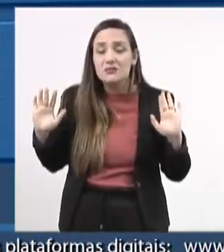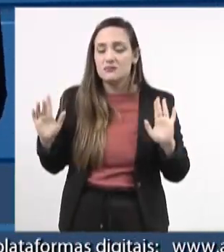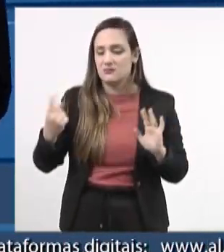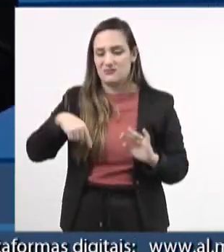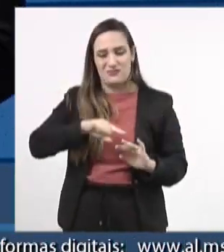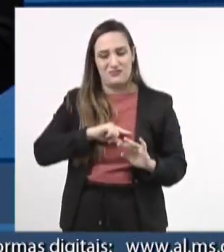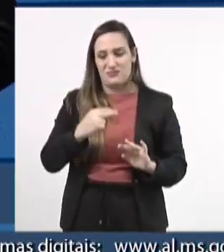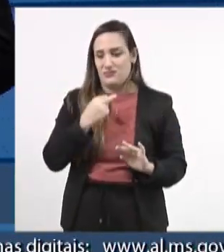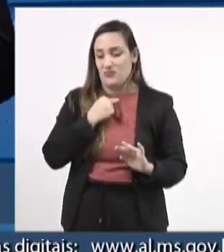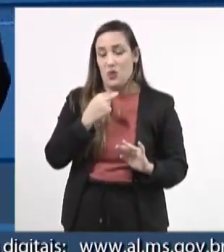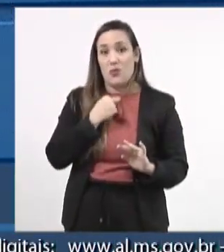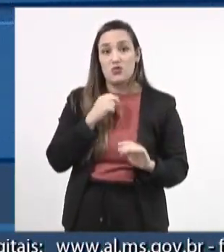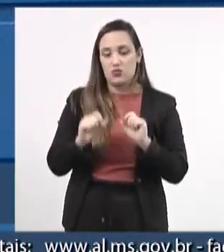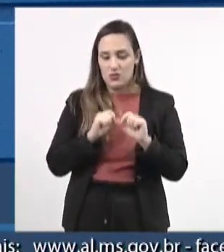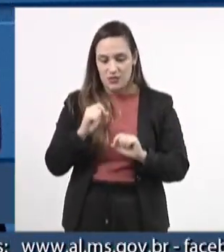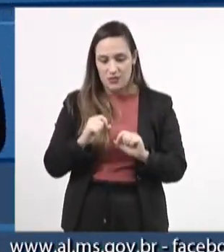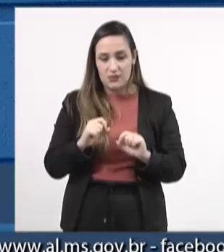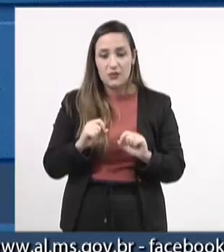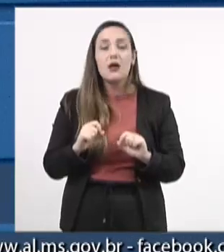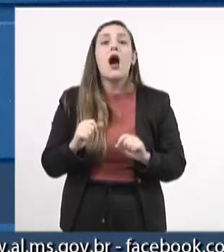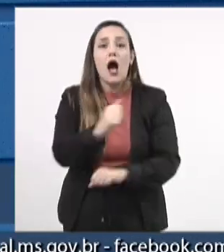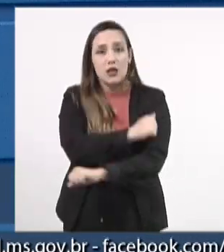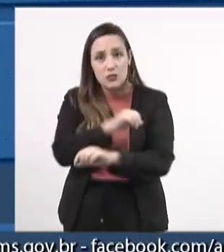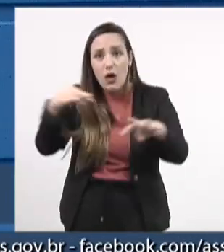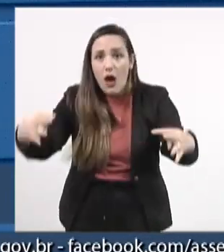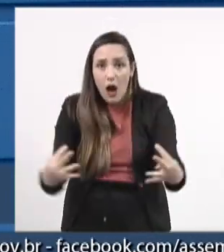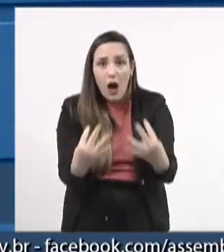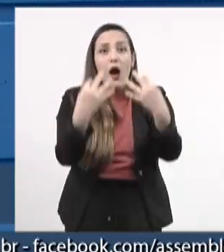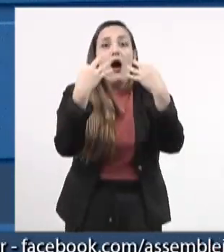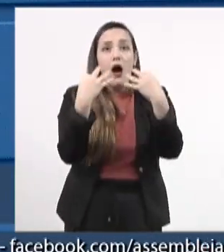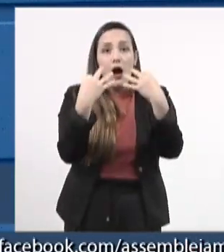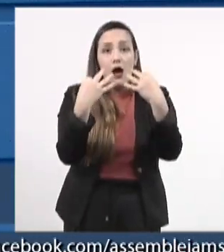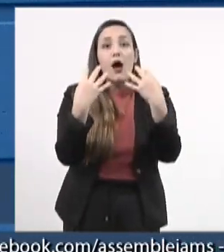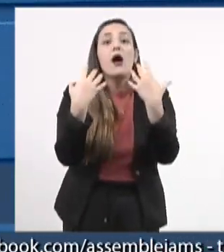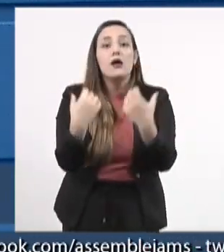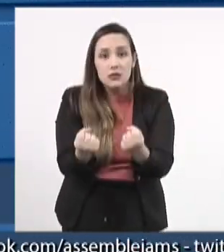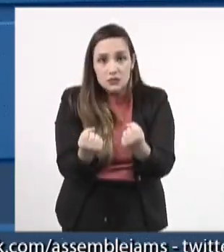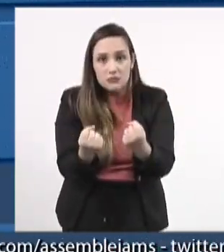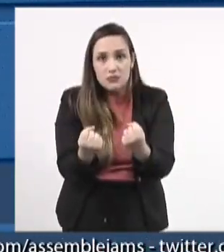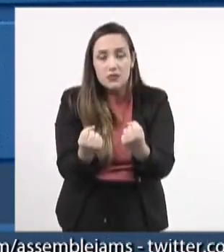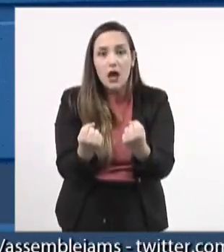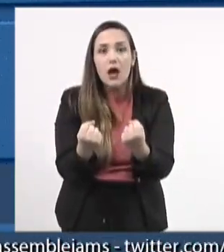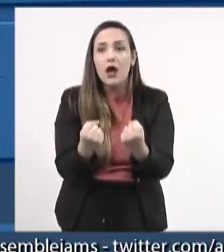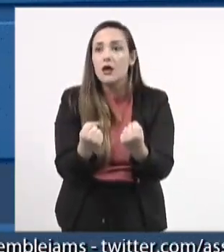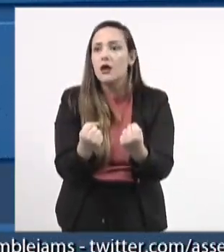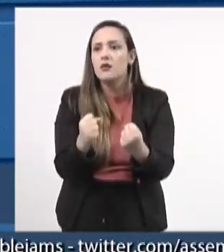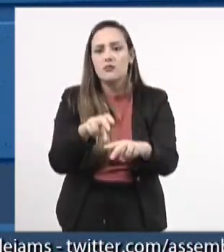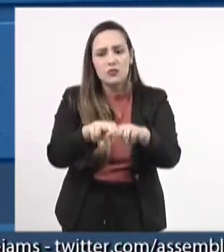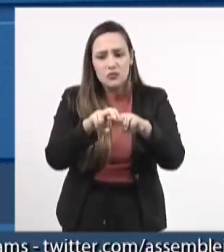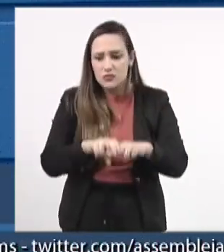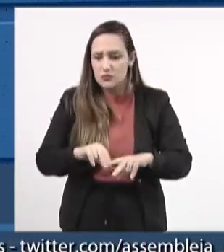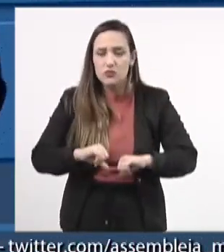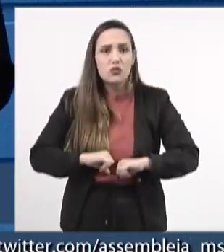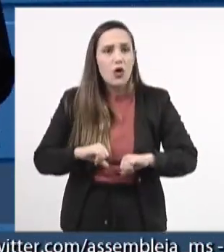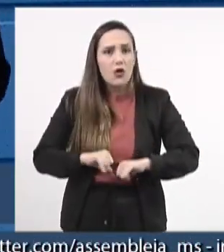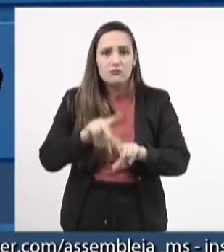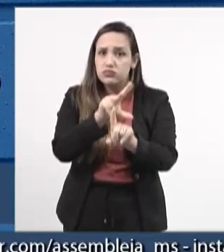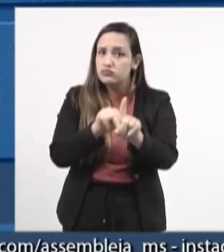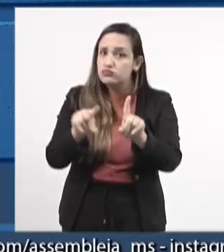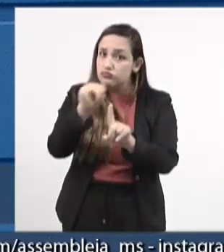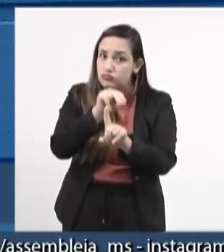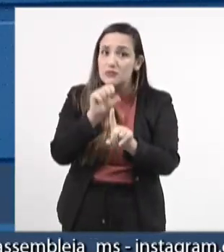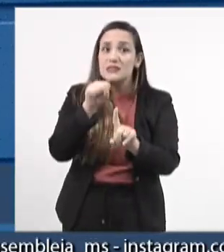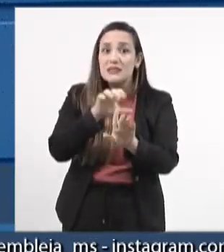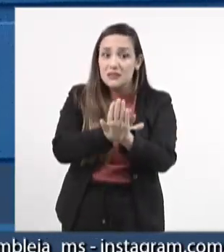não podemos permitir que a atenção cativa desses alunos sejam aí vítimas de manipulação ideológica